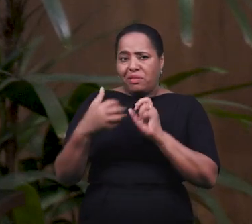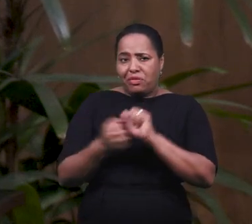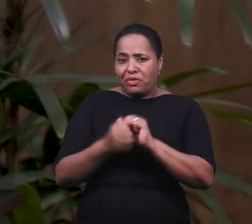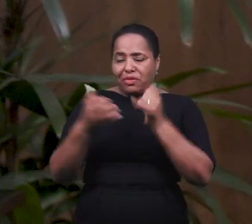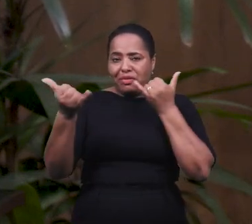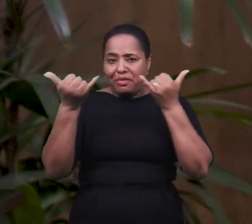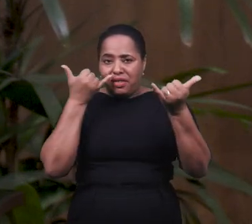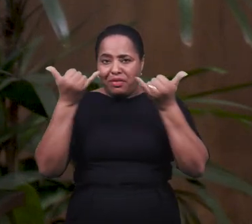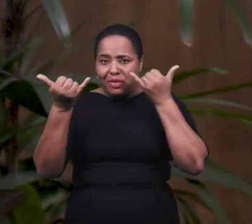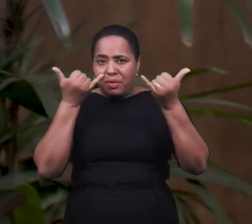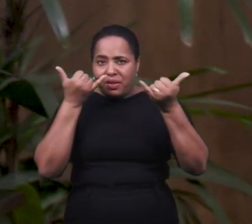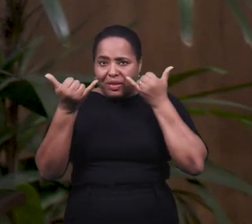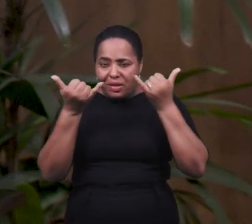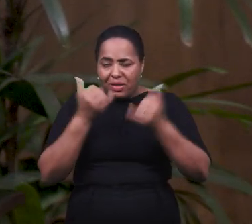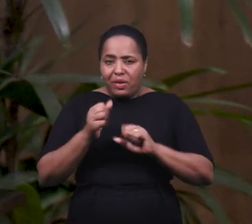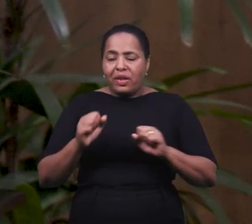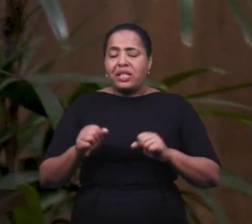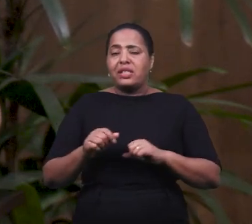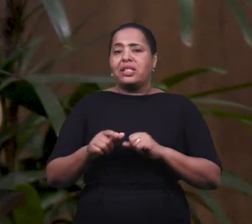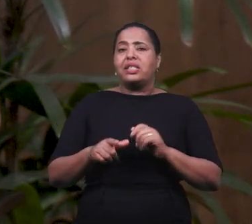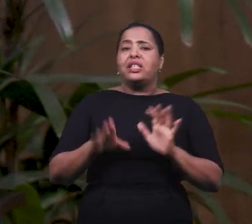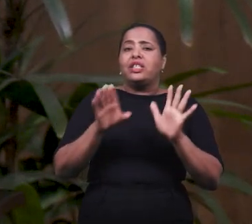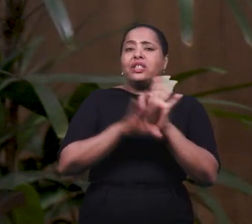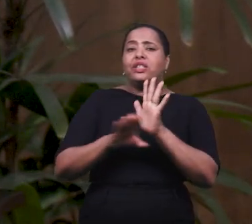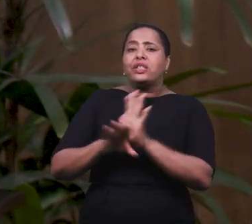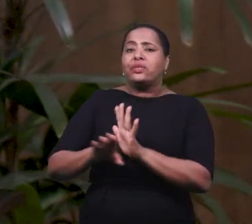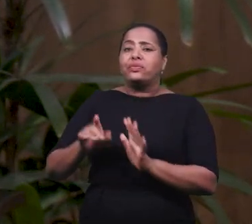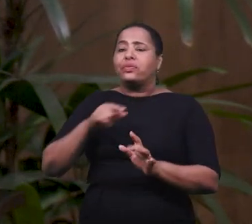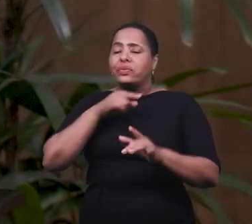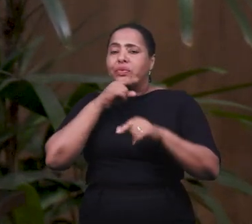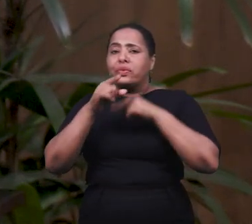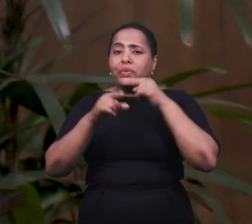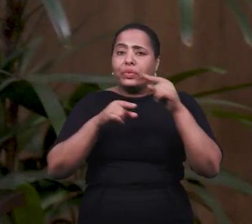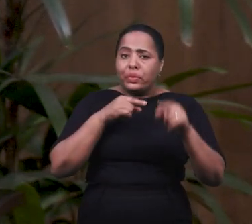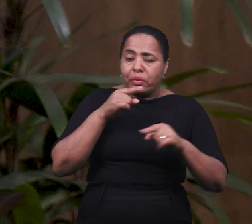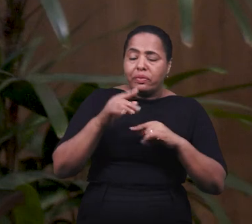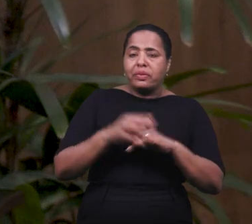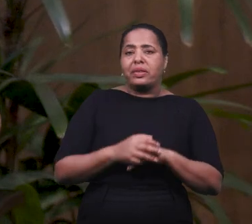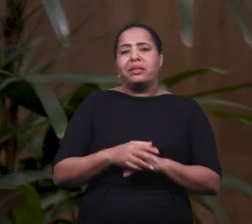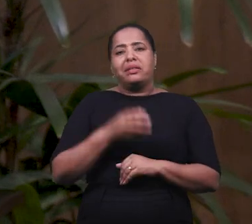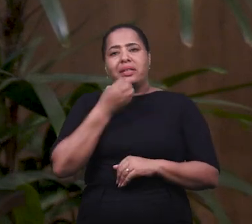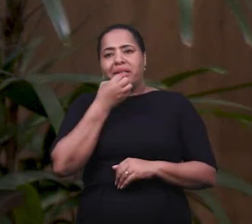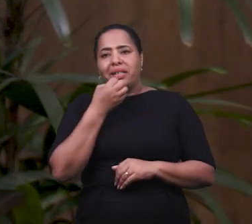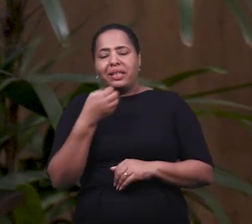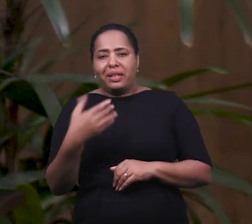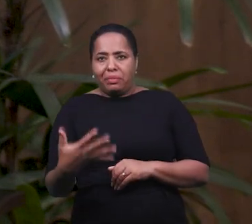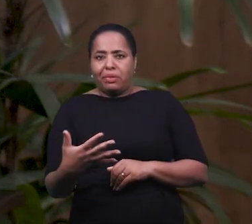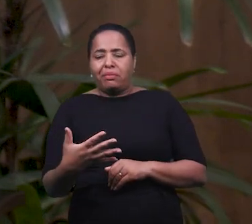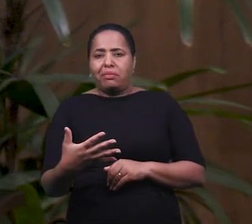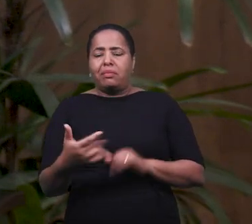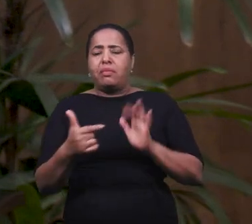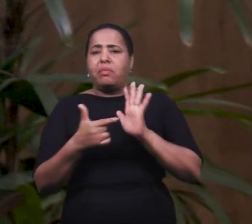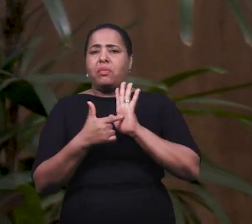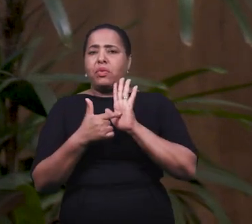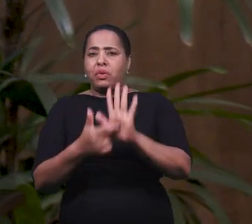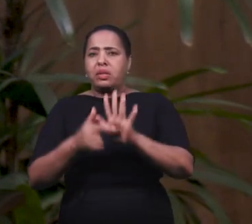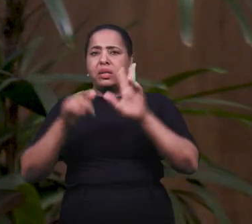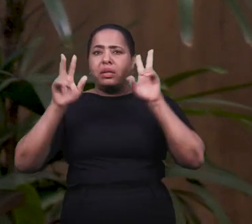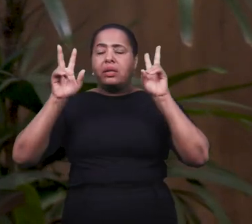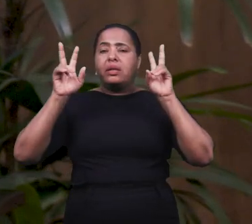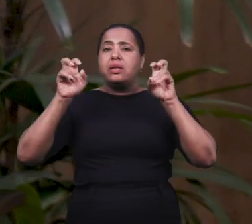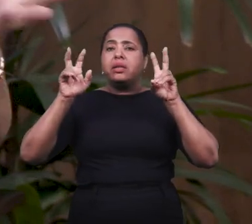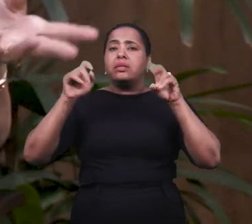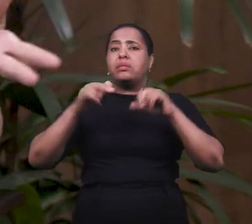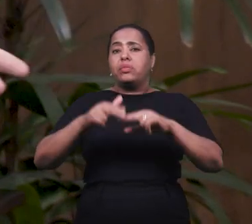essas informações, esclarecendo dúvidas, e é muito bom estarmos falando sobre esse assunto,